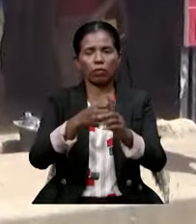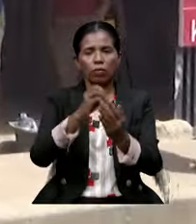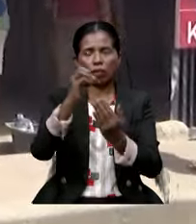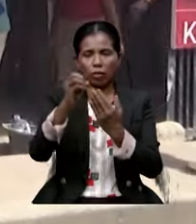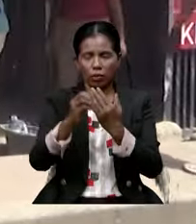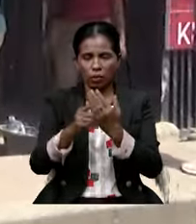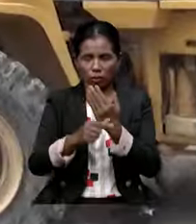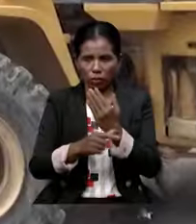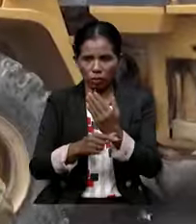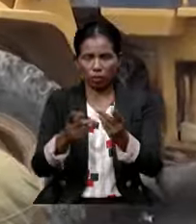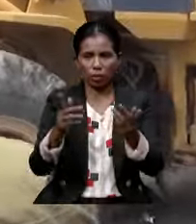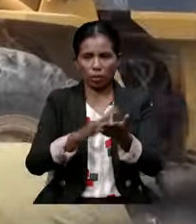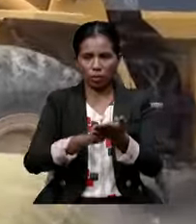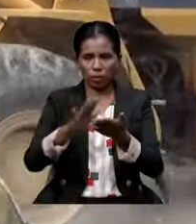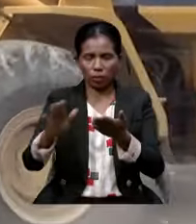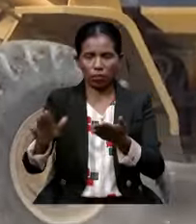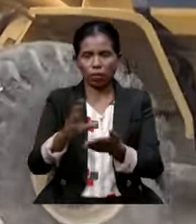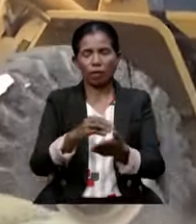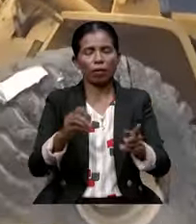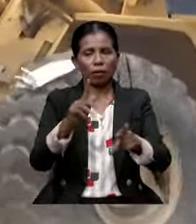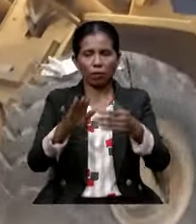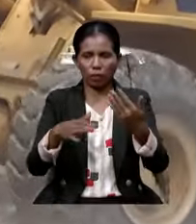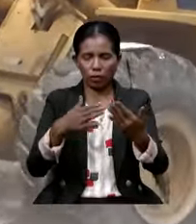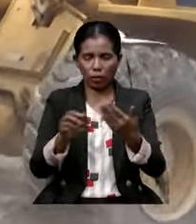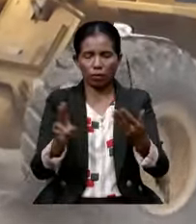com a baizene no ordem público, bando